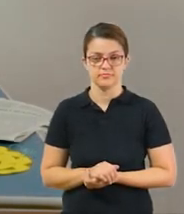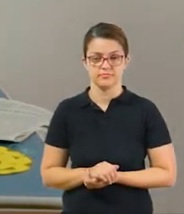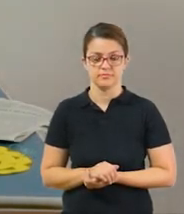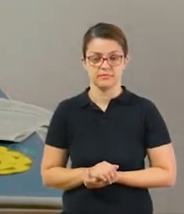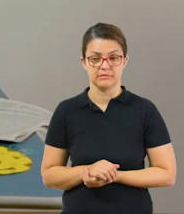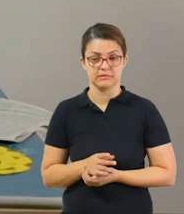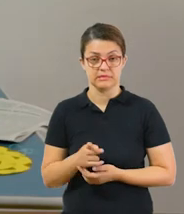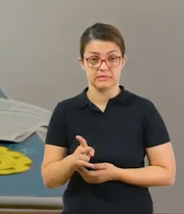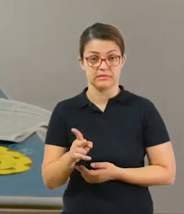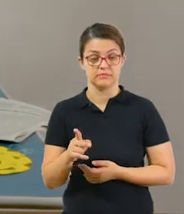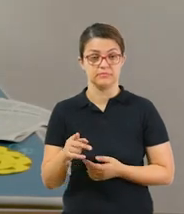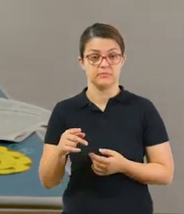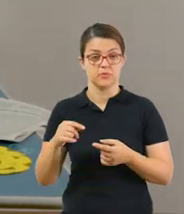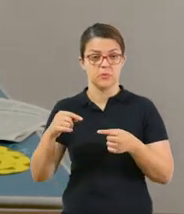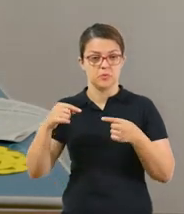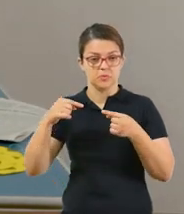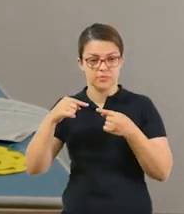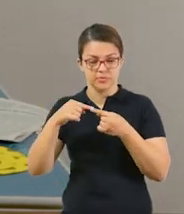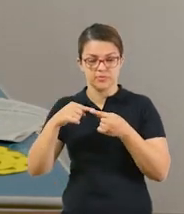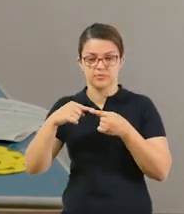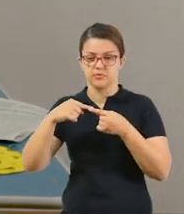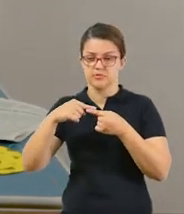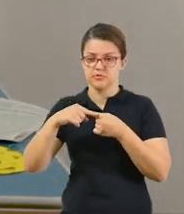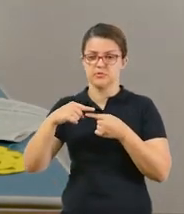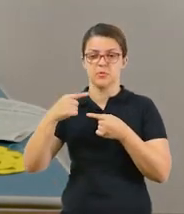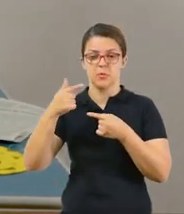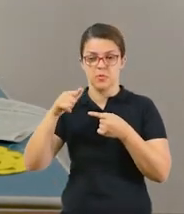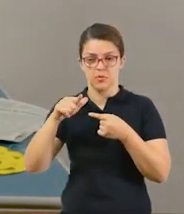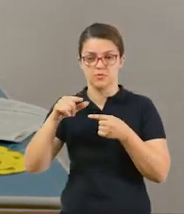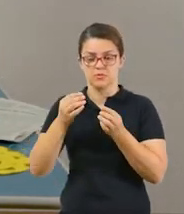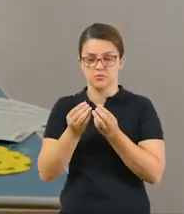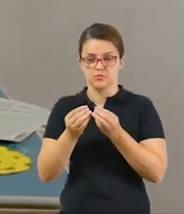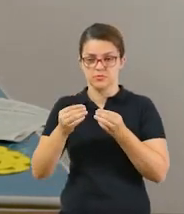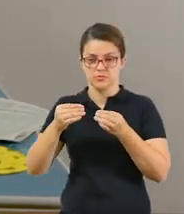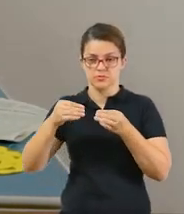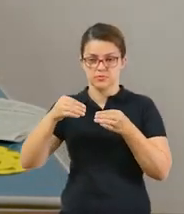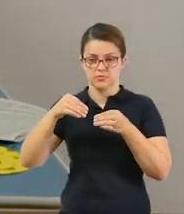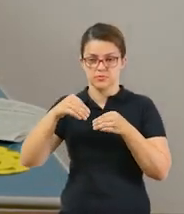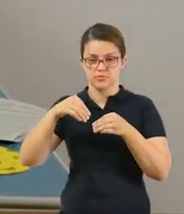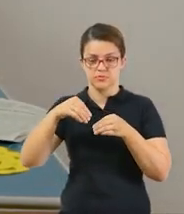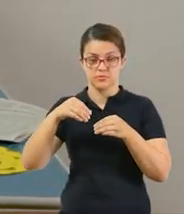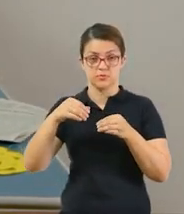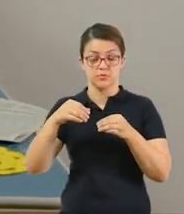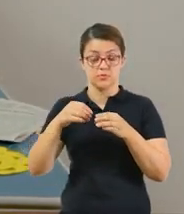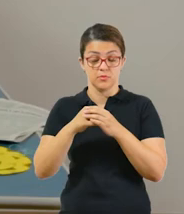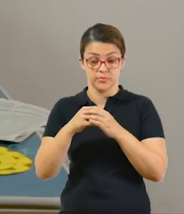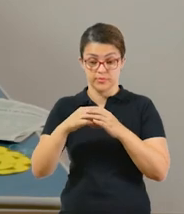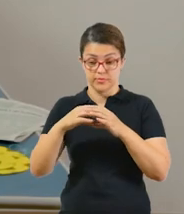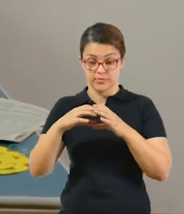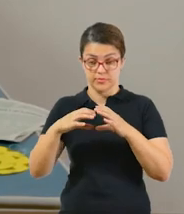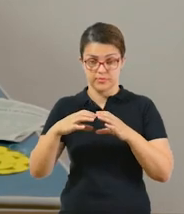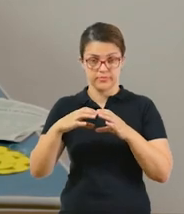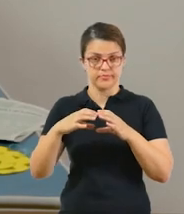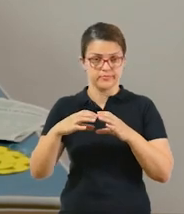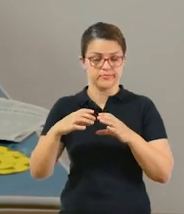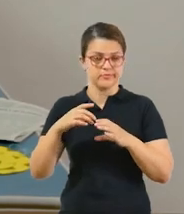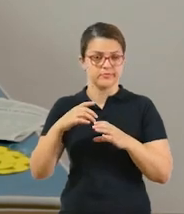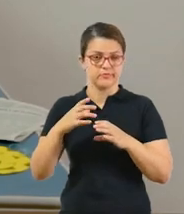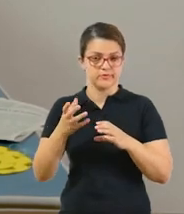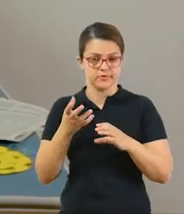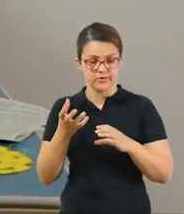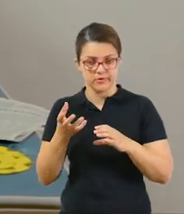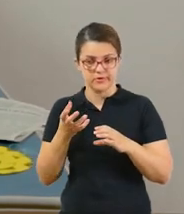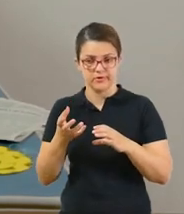e sempre encaixando um palitinho mais um até ao tamanho que você deseja